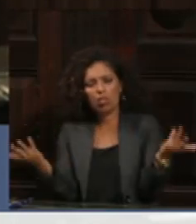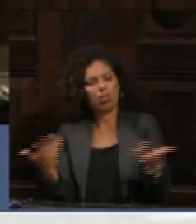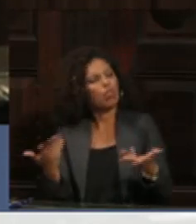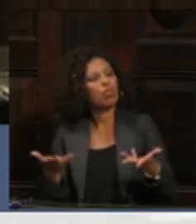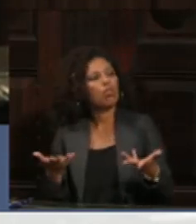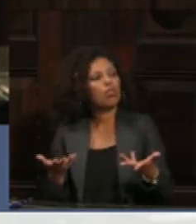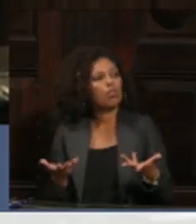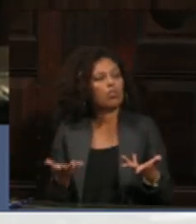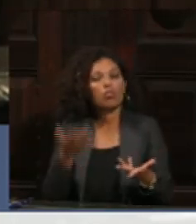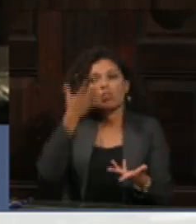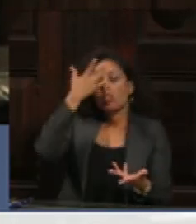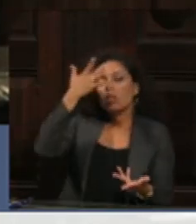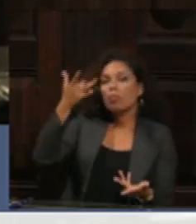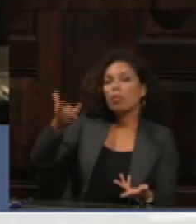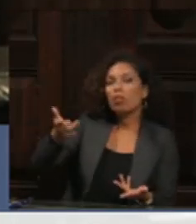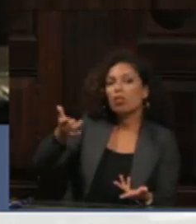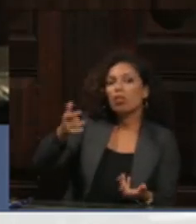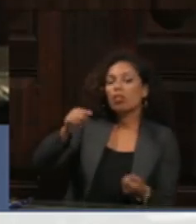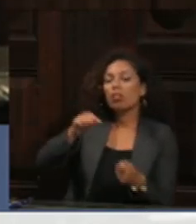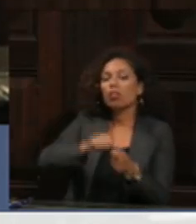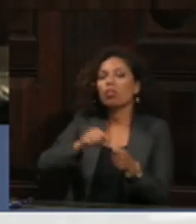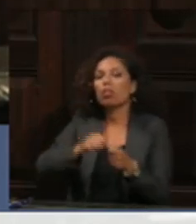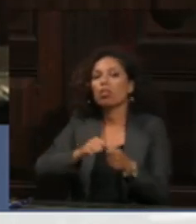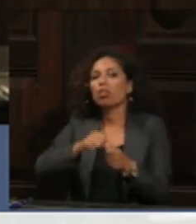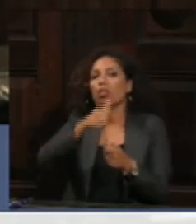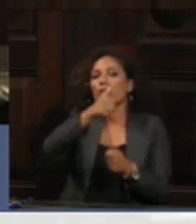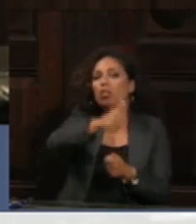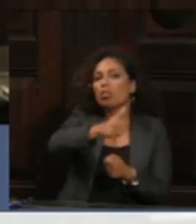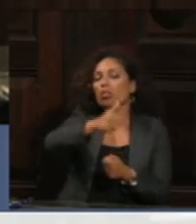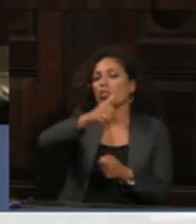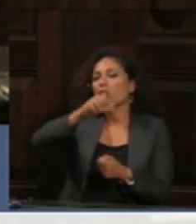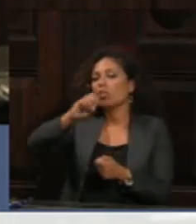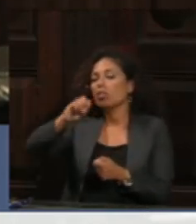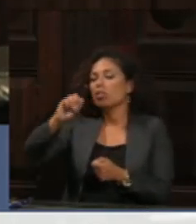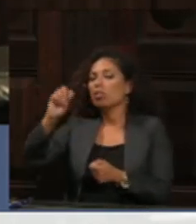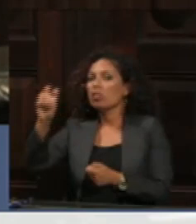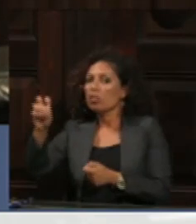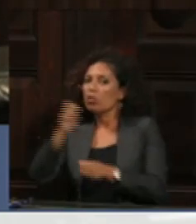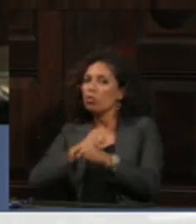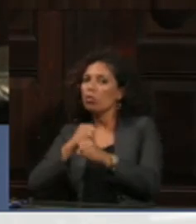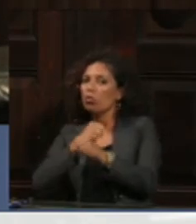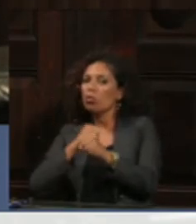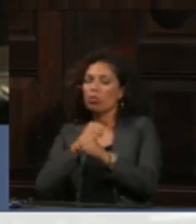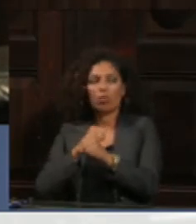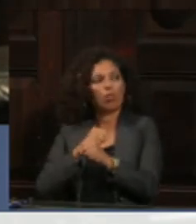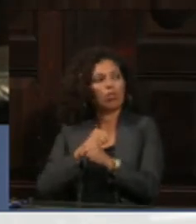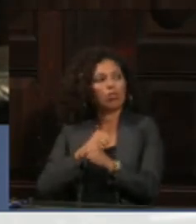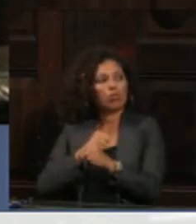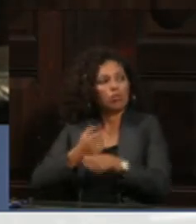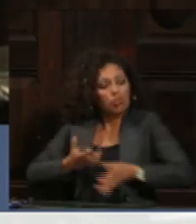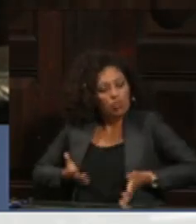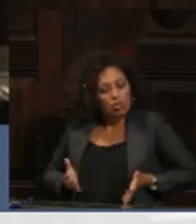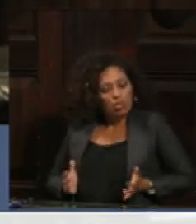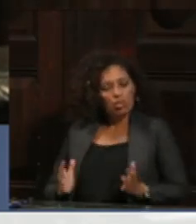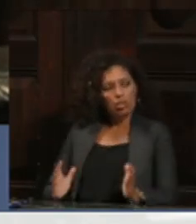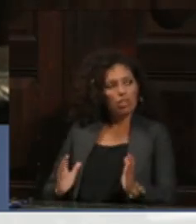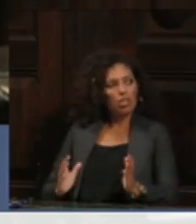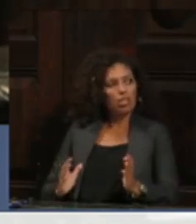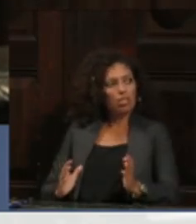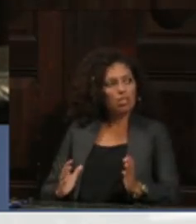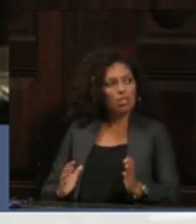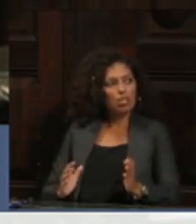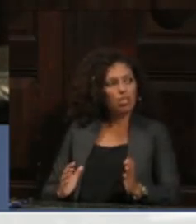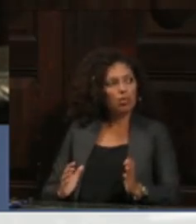de que amanhã fazem 105 anos de que nasceu Abdias